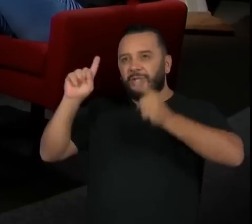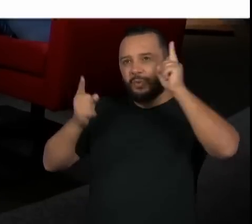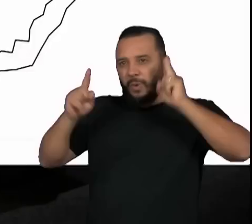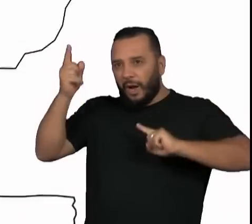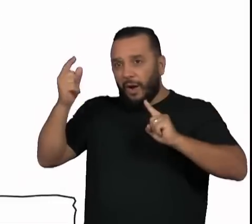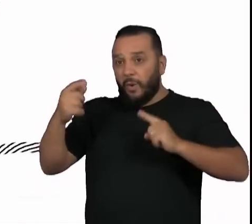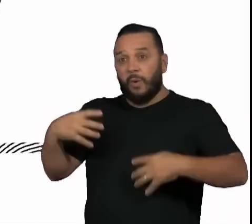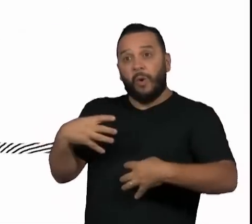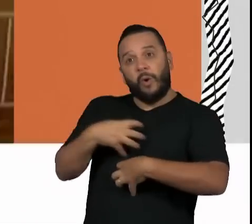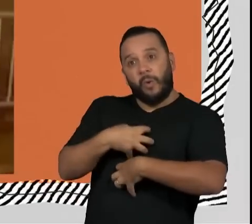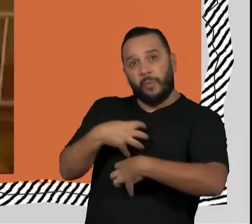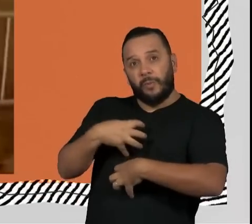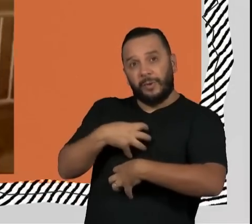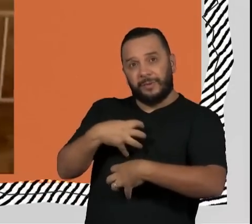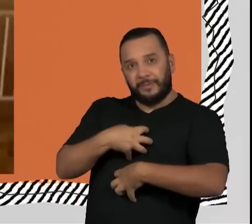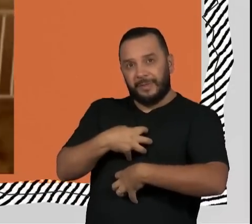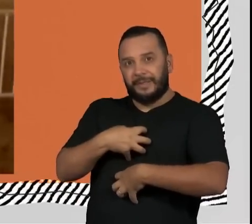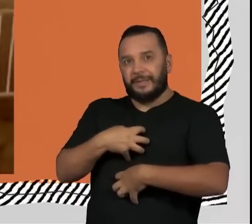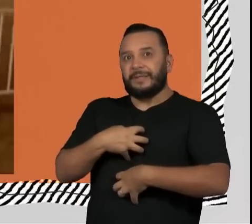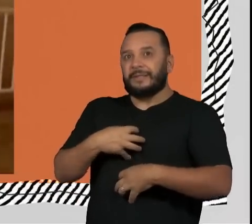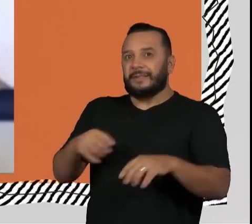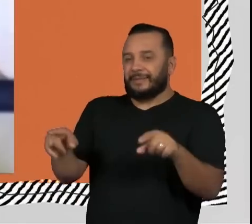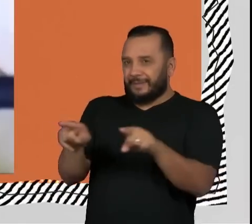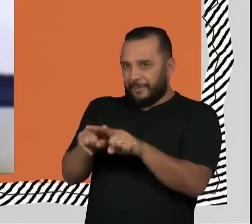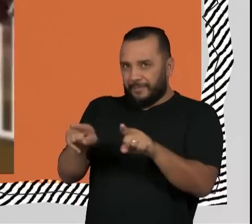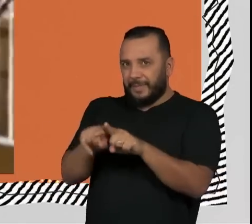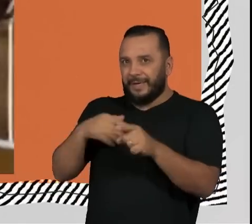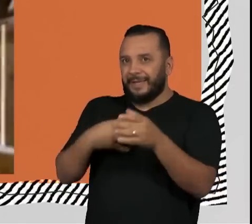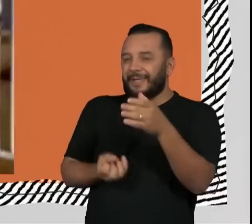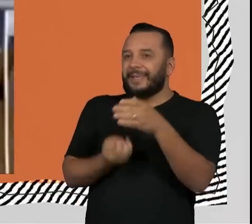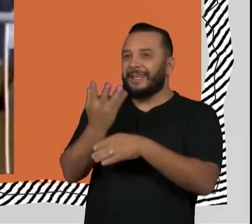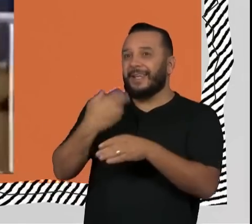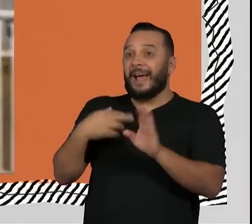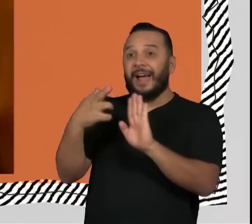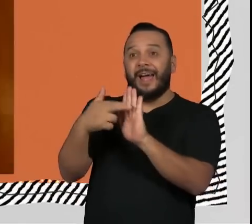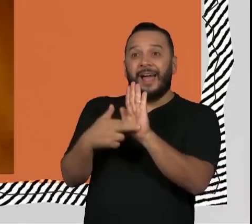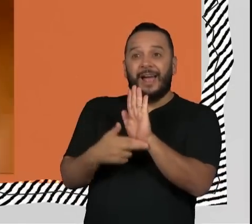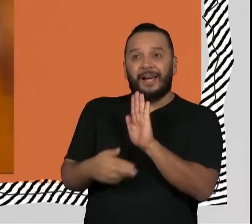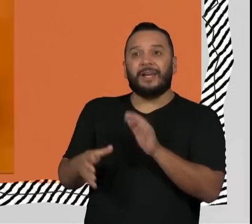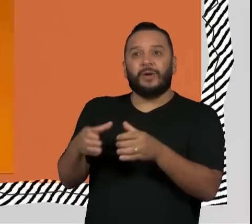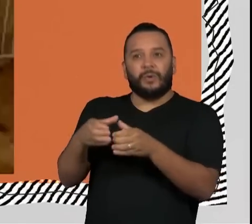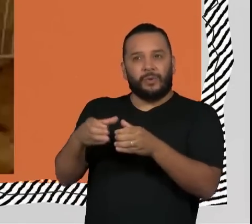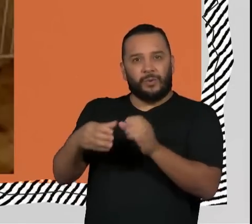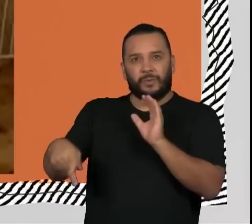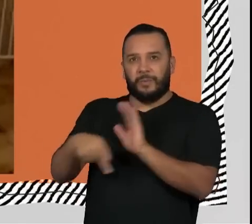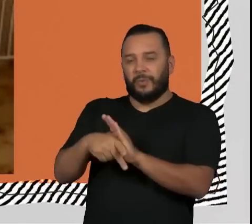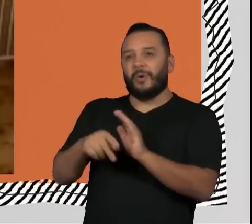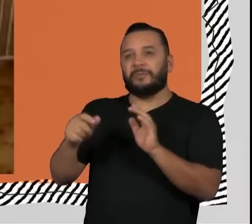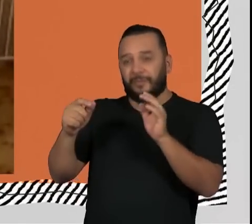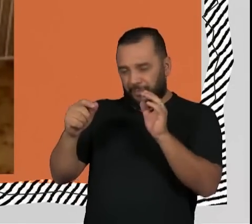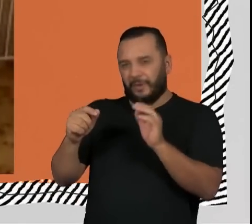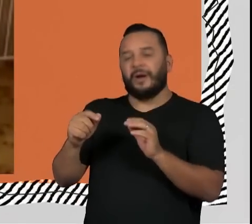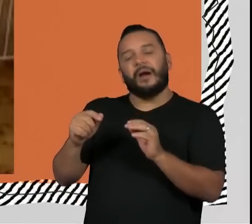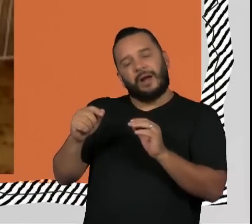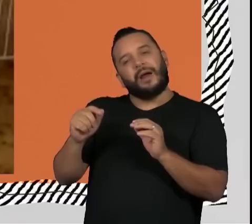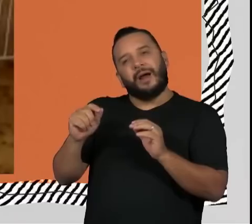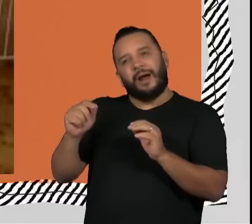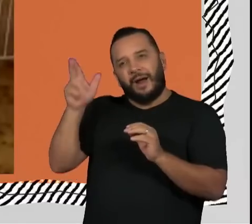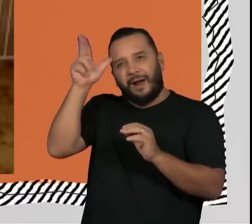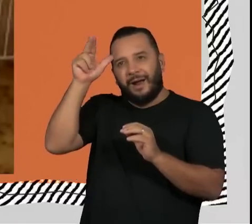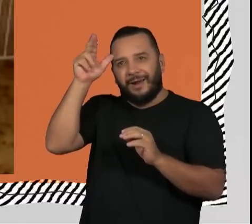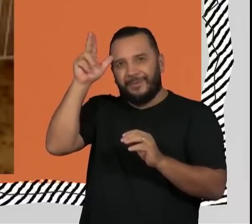e que cria as regras do grupo e cria o vínculo, o bond ali